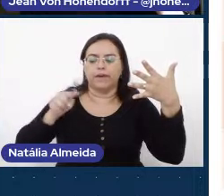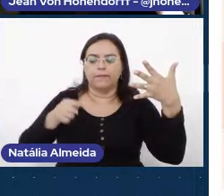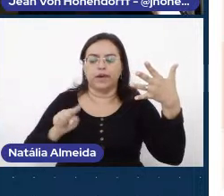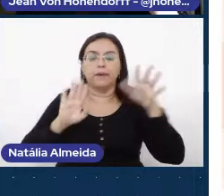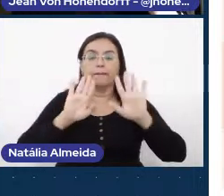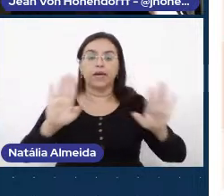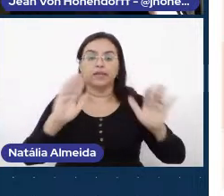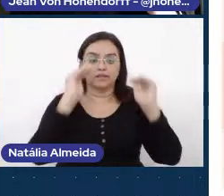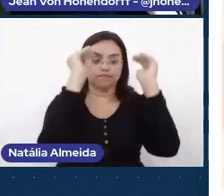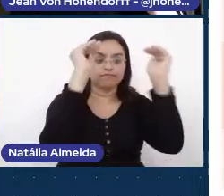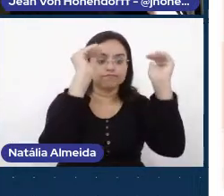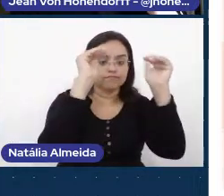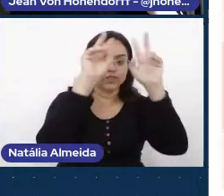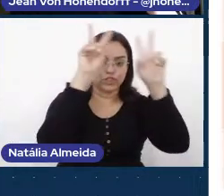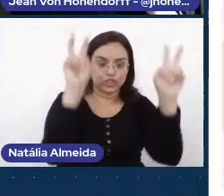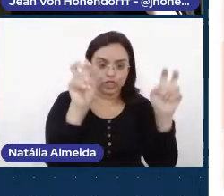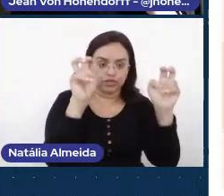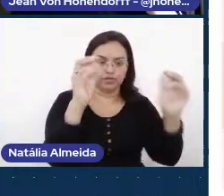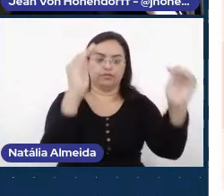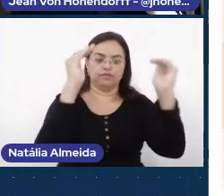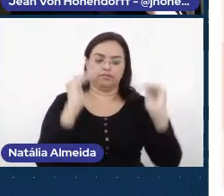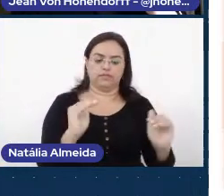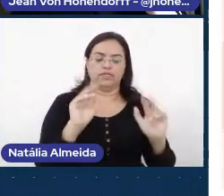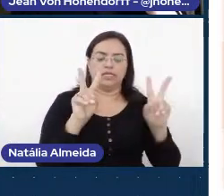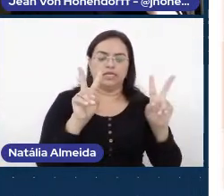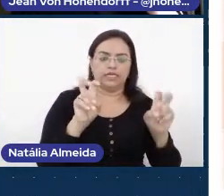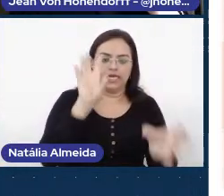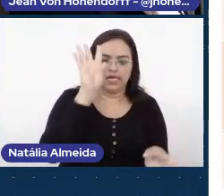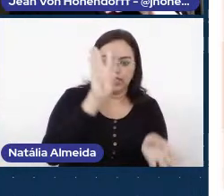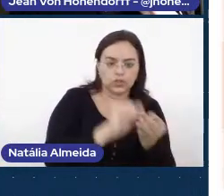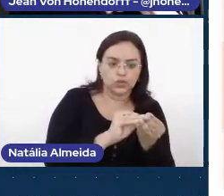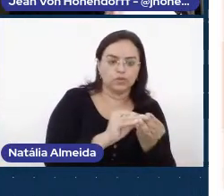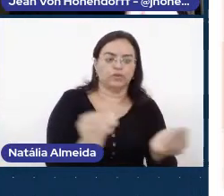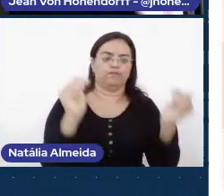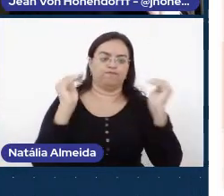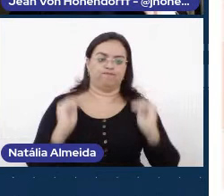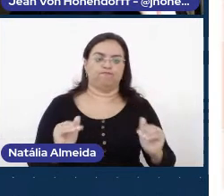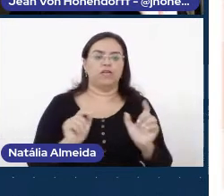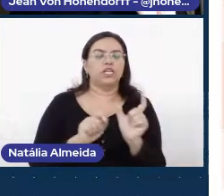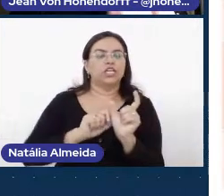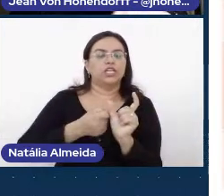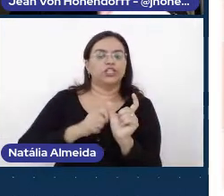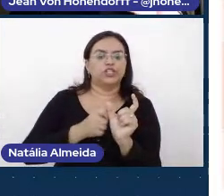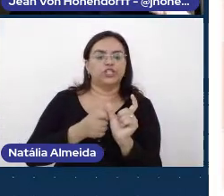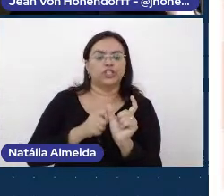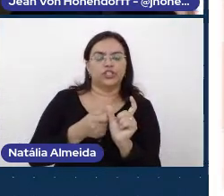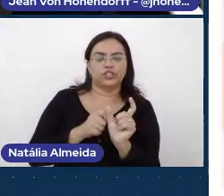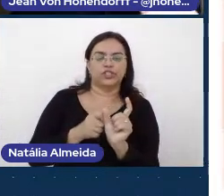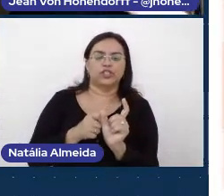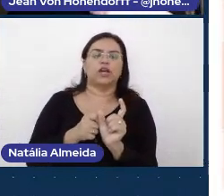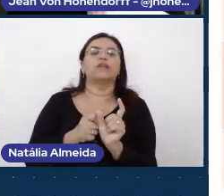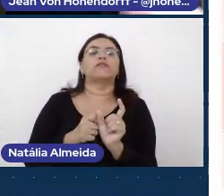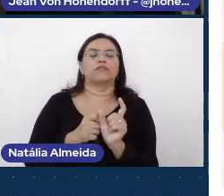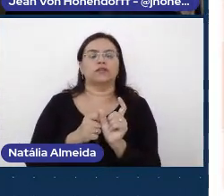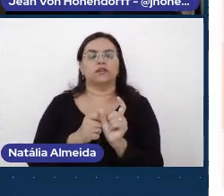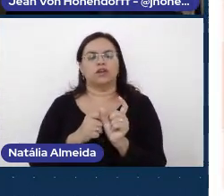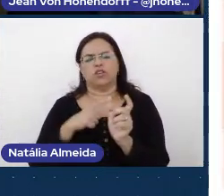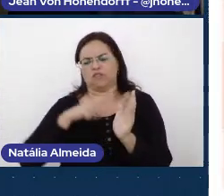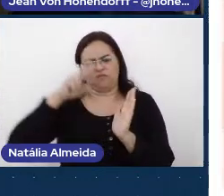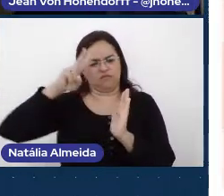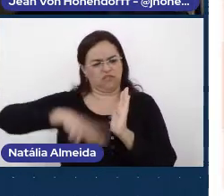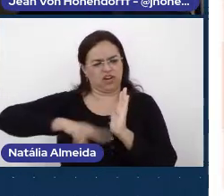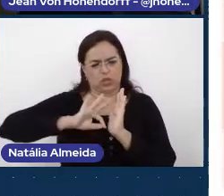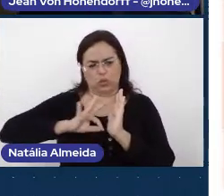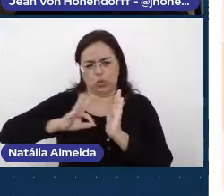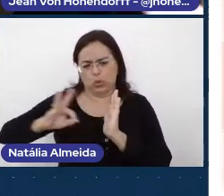cada seção do artigo científico qualitativo. Palavras-chave também aí tem seus critérios. Eu não vou ler todos, porque isso